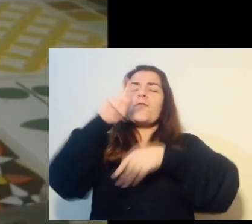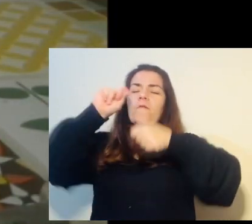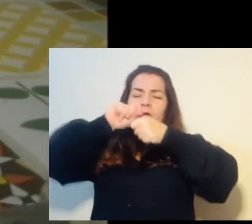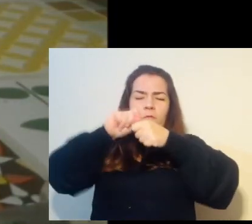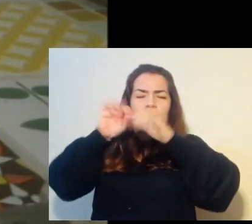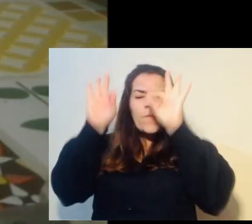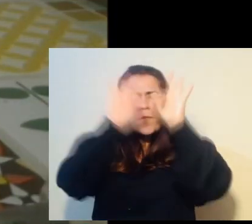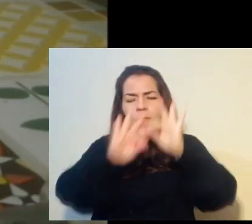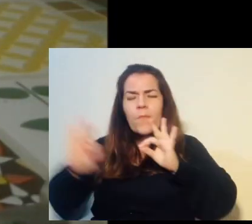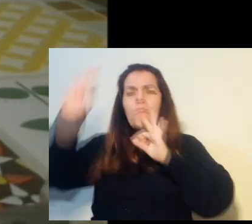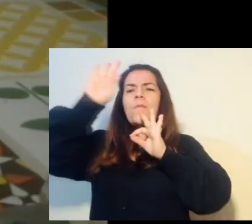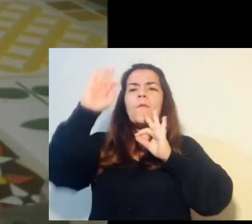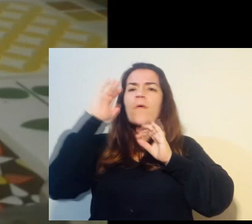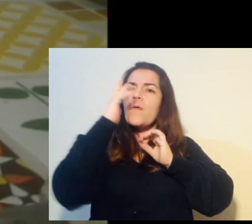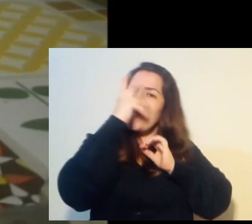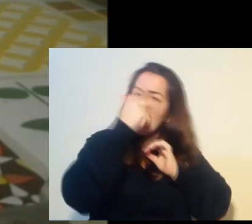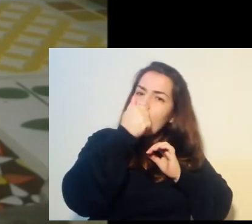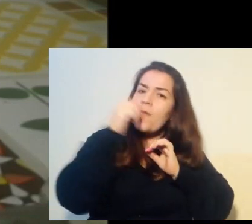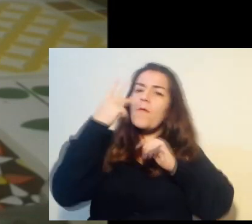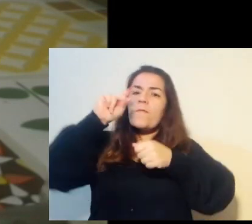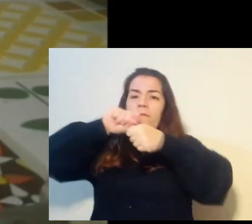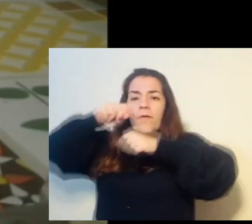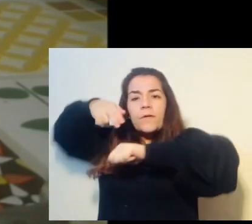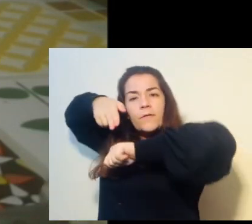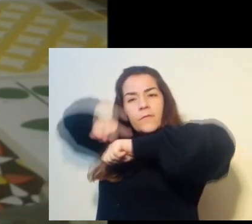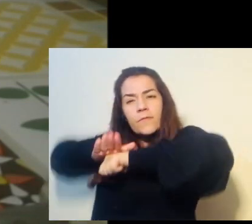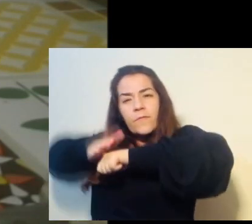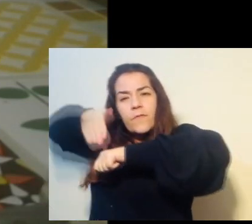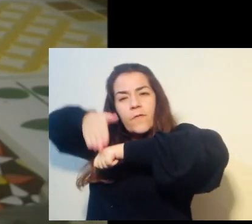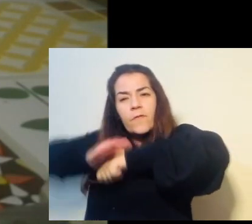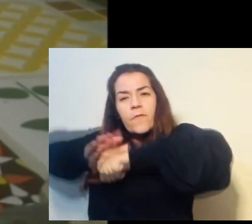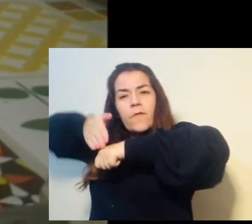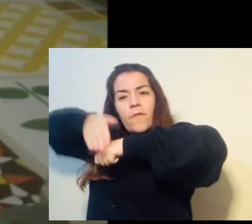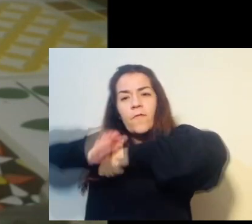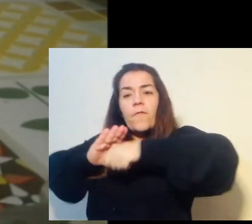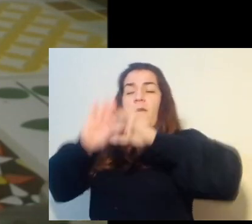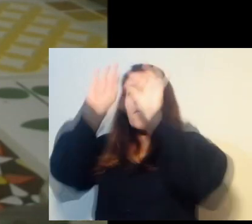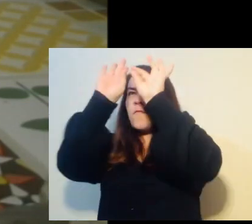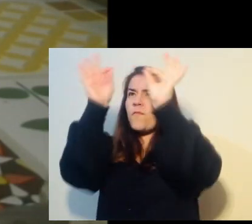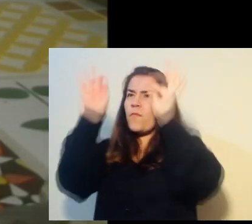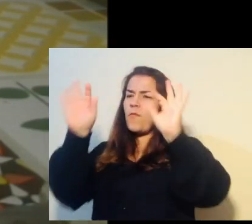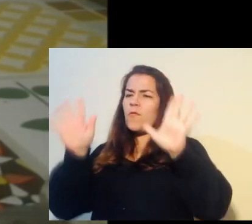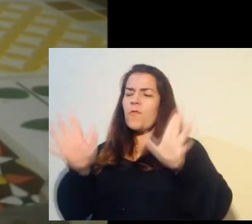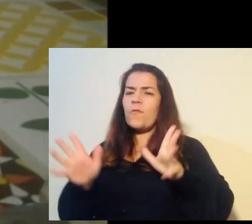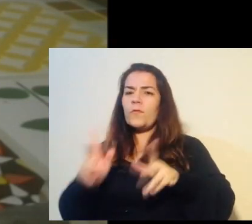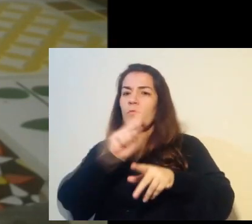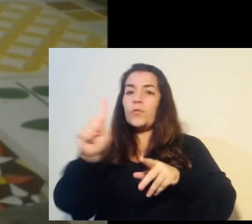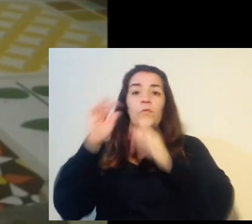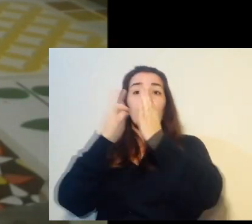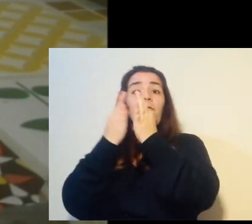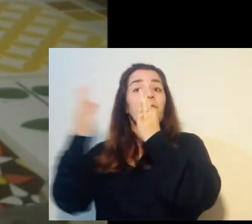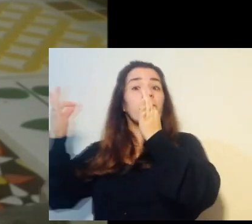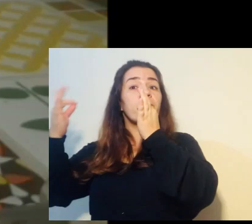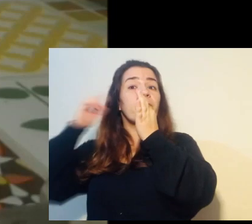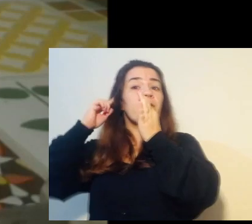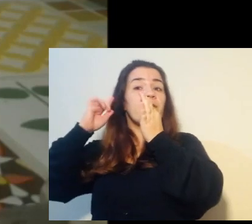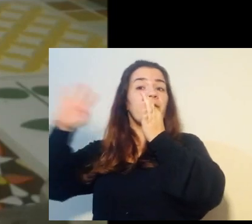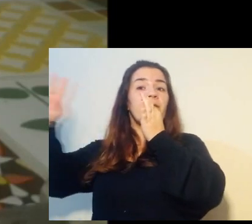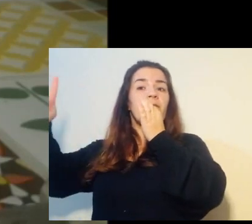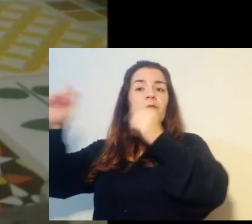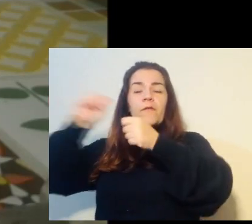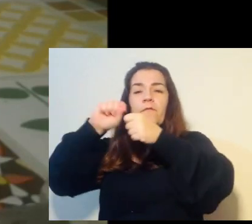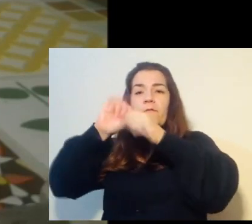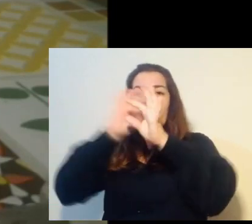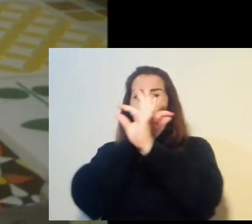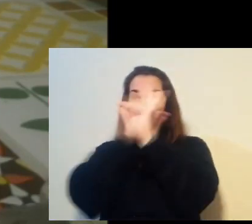deixa bem bonitinho, os detalhes bem lixados, né? Para essas rebarbas que ficam não afetarem na afinação. Pega